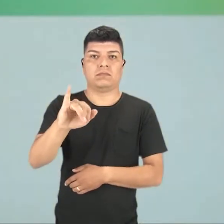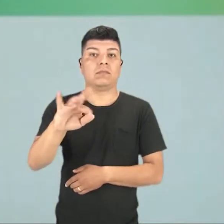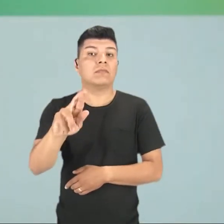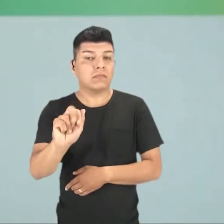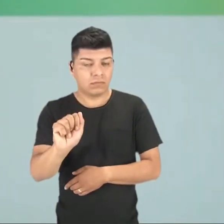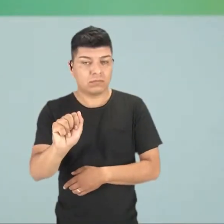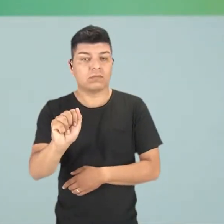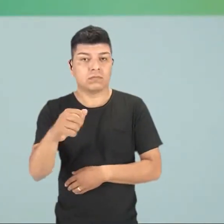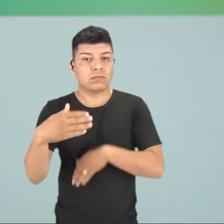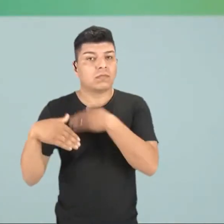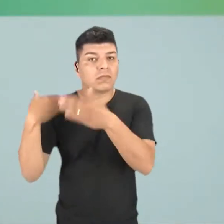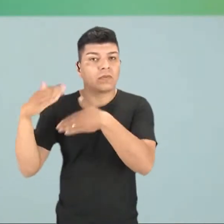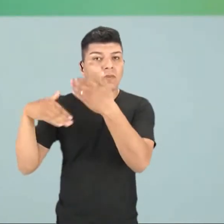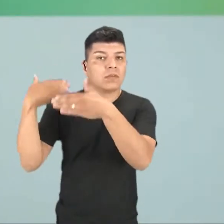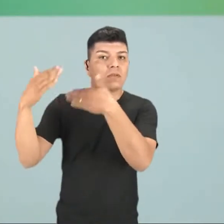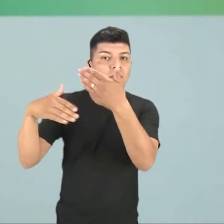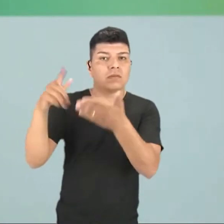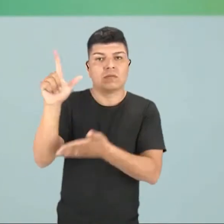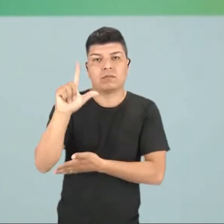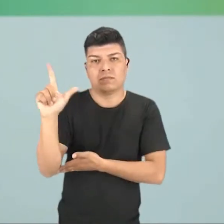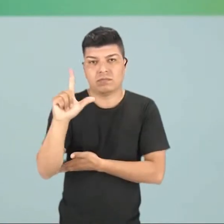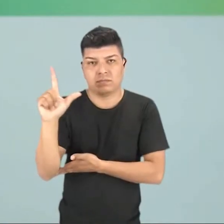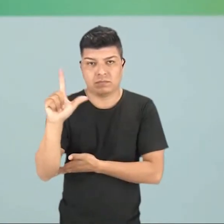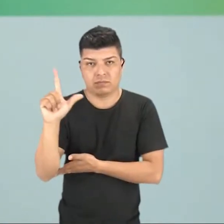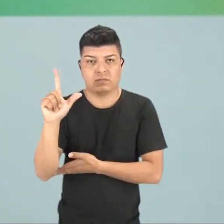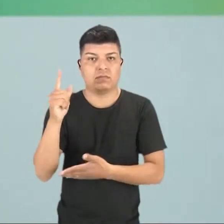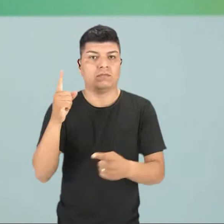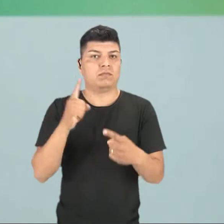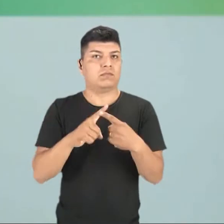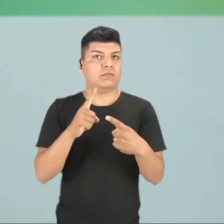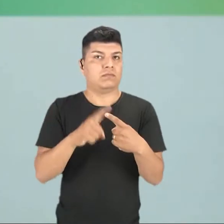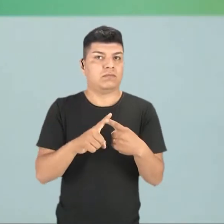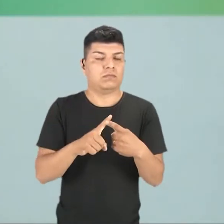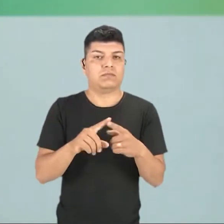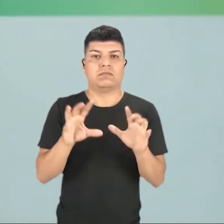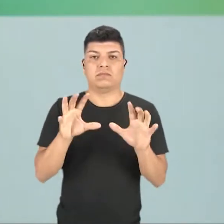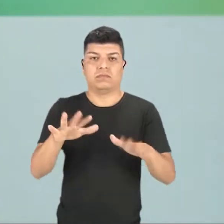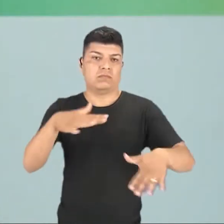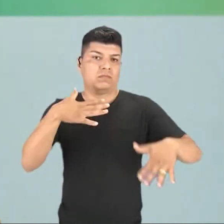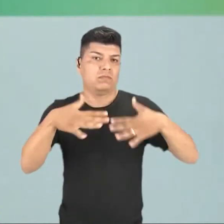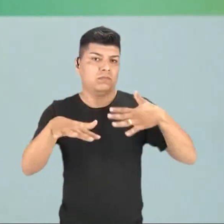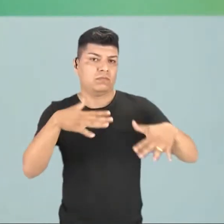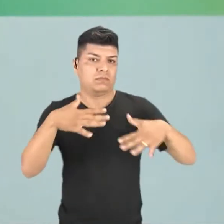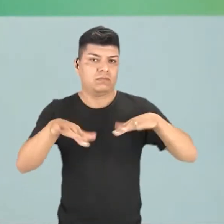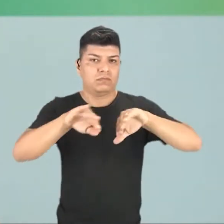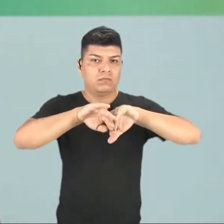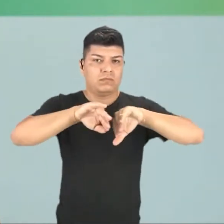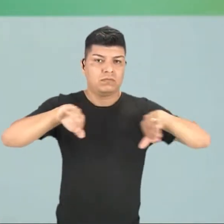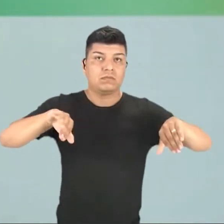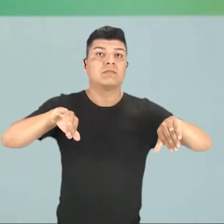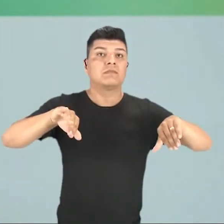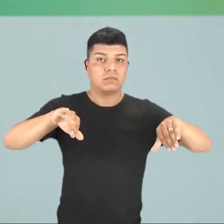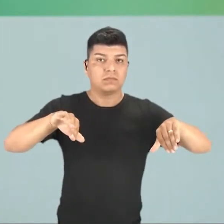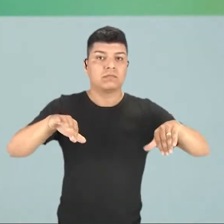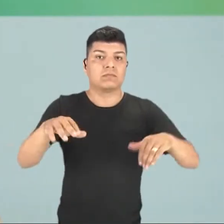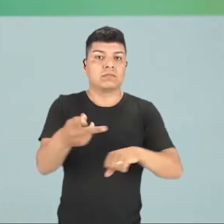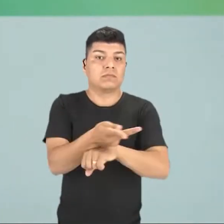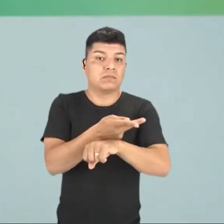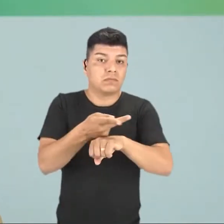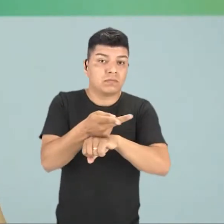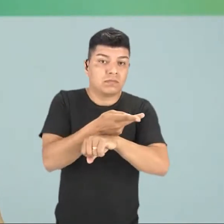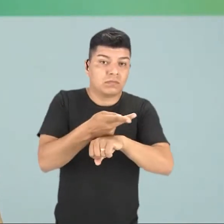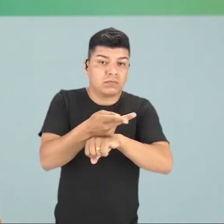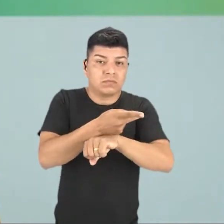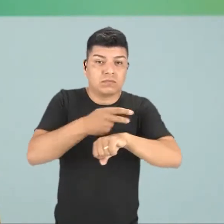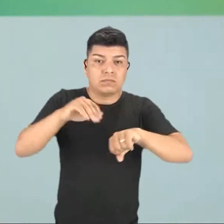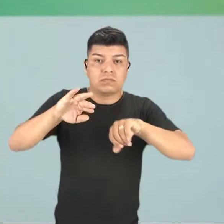para o desenvolvimento desse estilo literário, porque, por se tratar de um movimento separatista, em que buscava